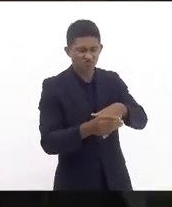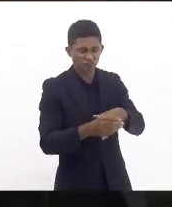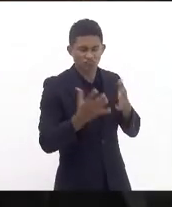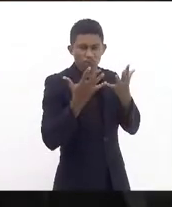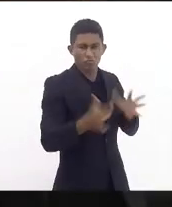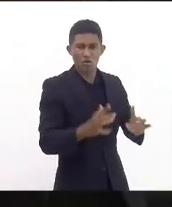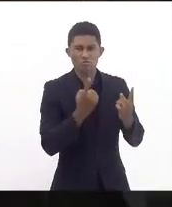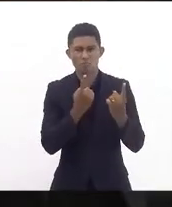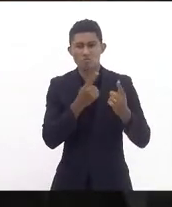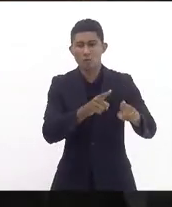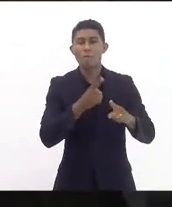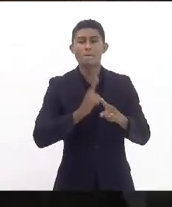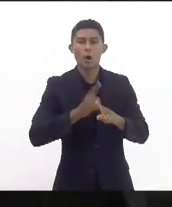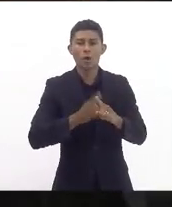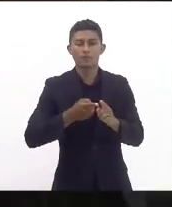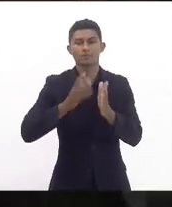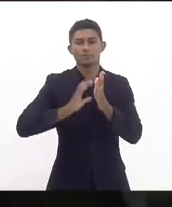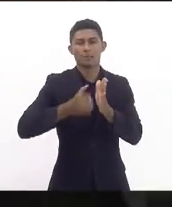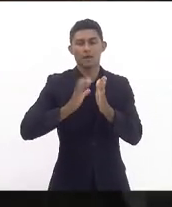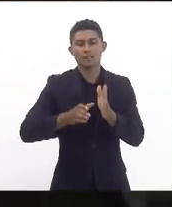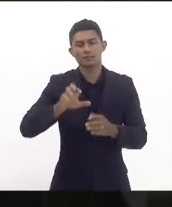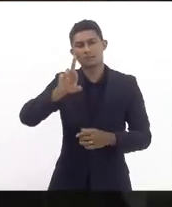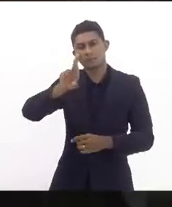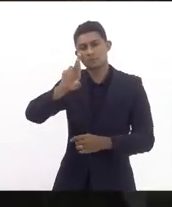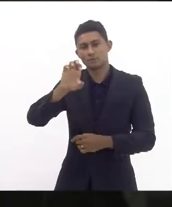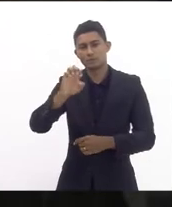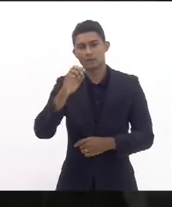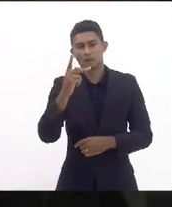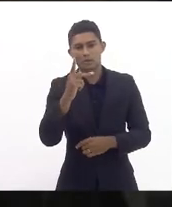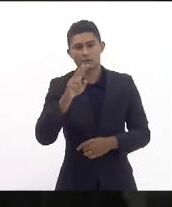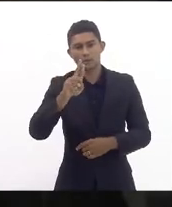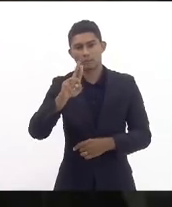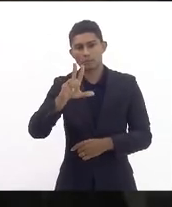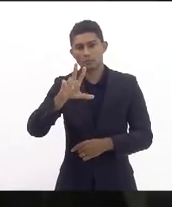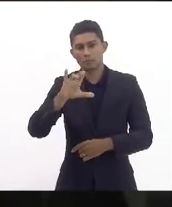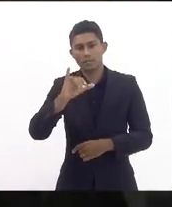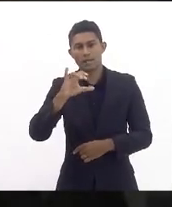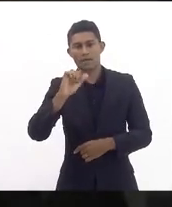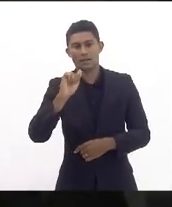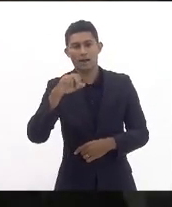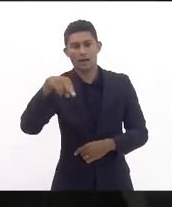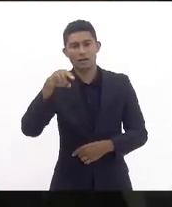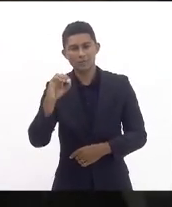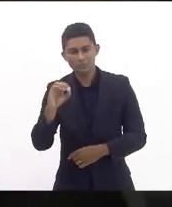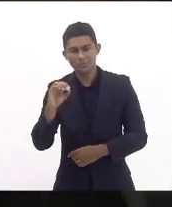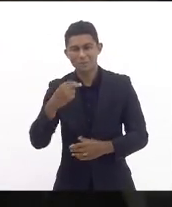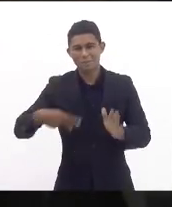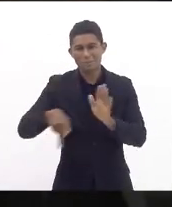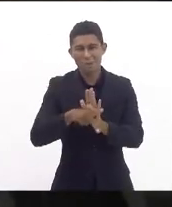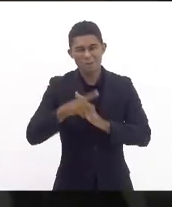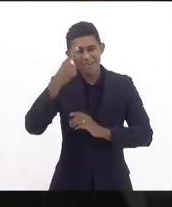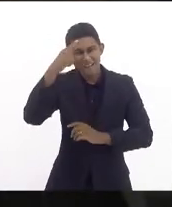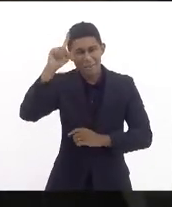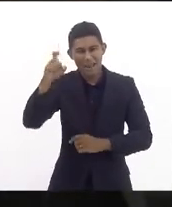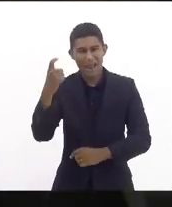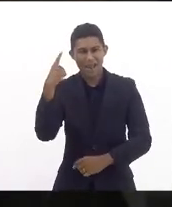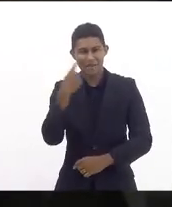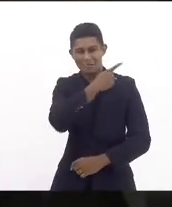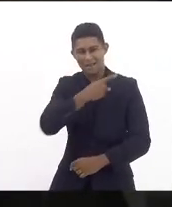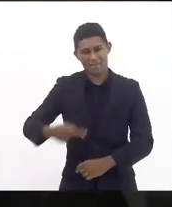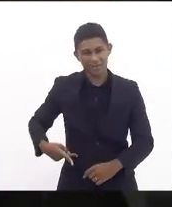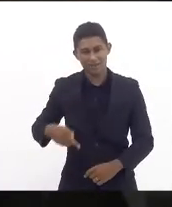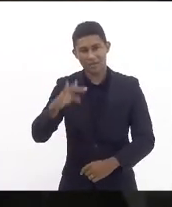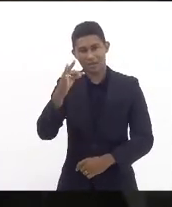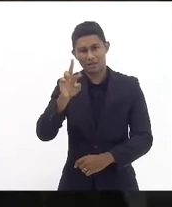eram do Partido Republicano do partido do trump isto lá